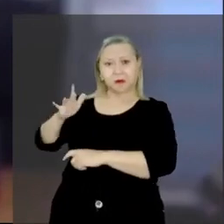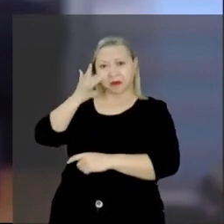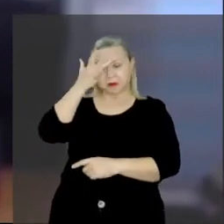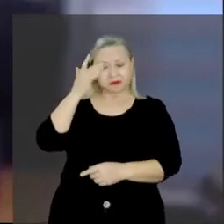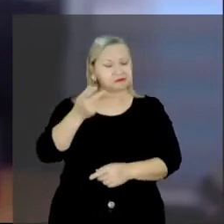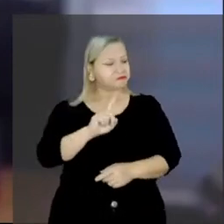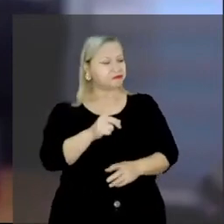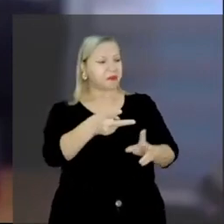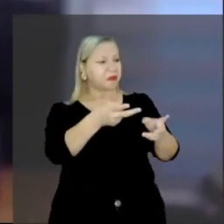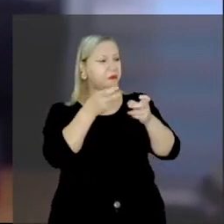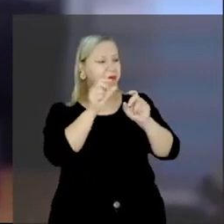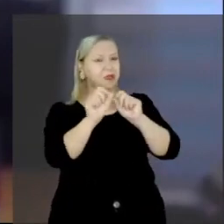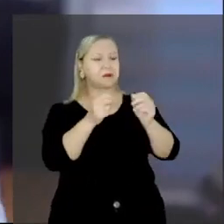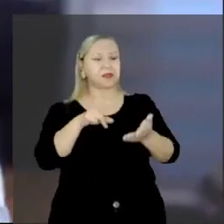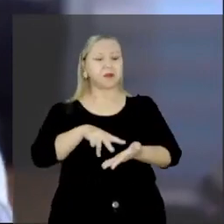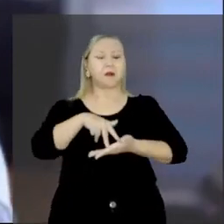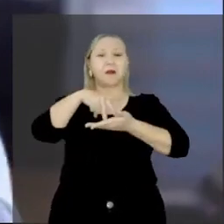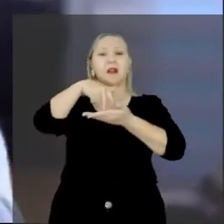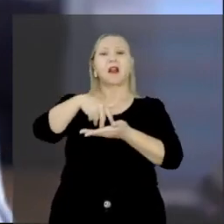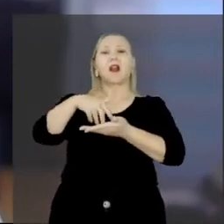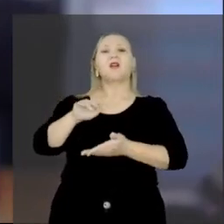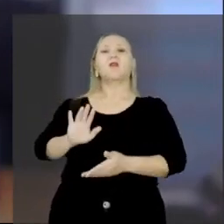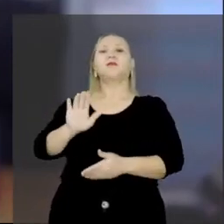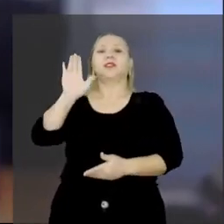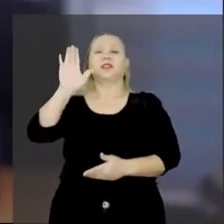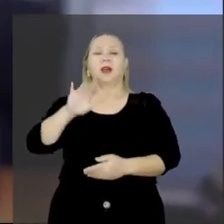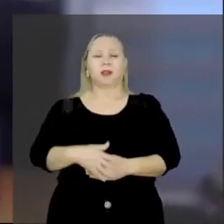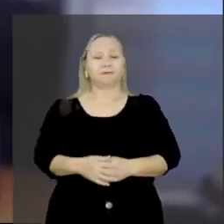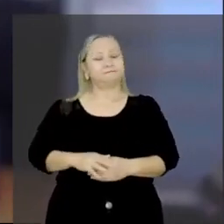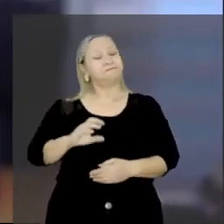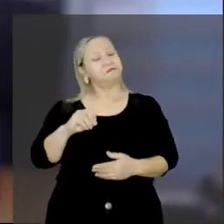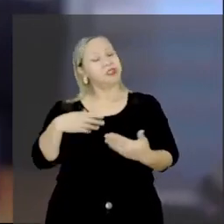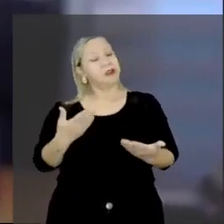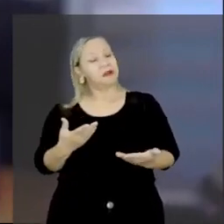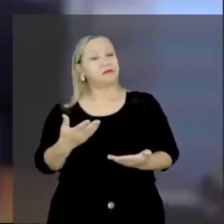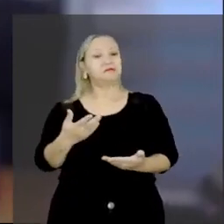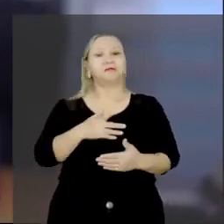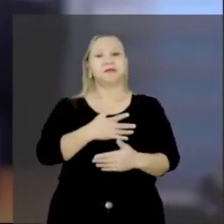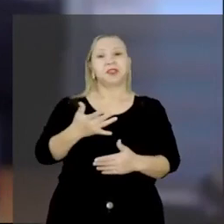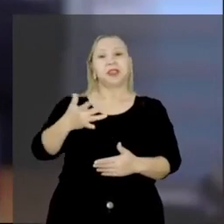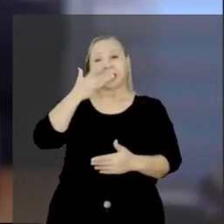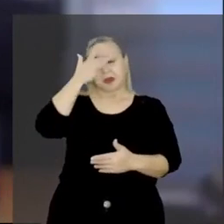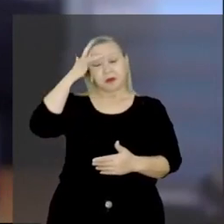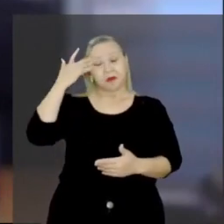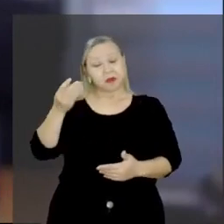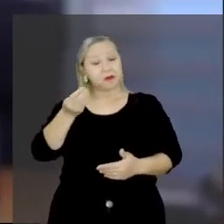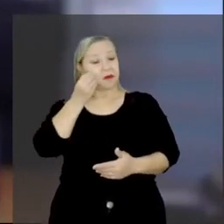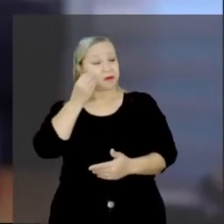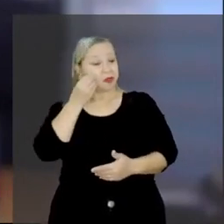de papo. Diz que está bem no Senado, diz que quer cuidar do Senado com muito carinho para